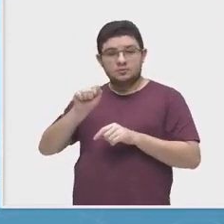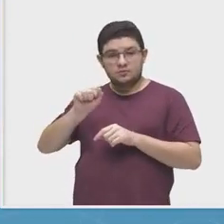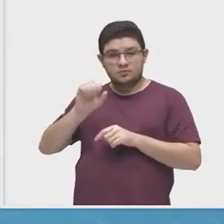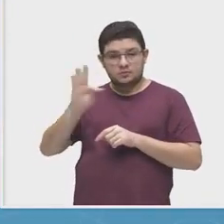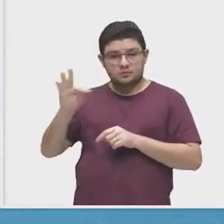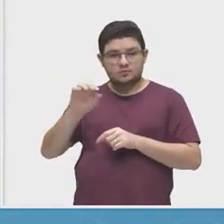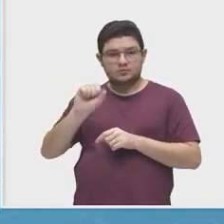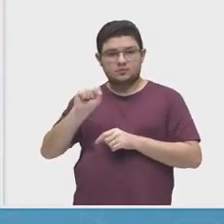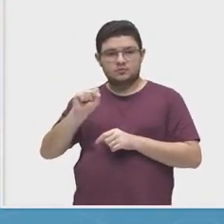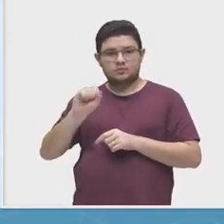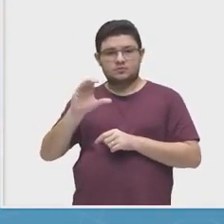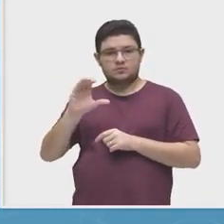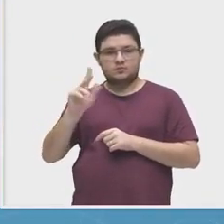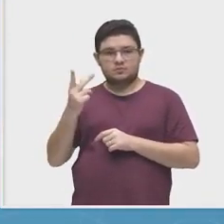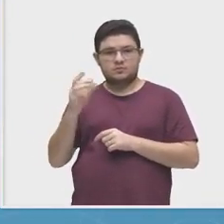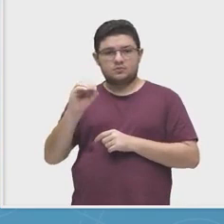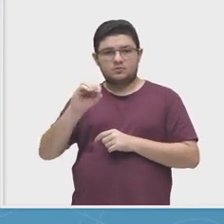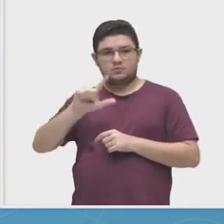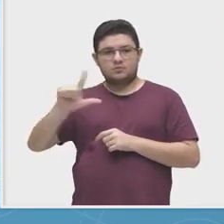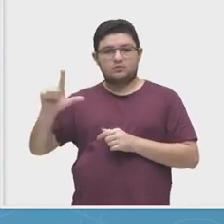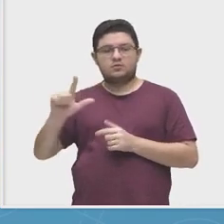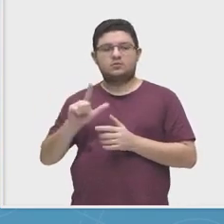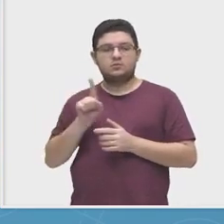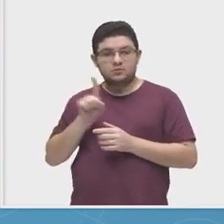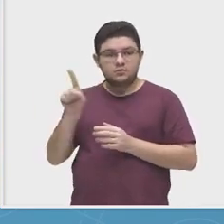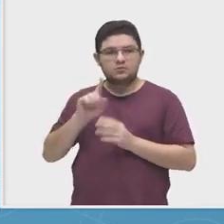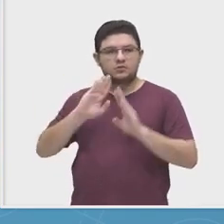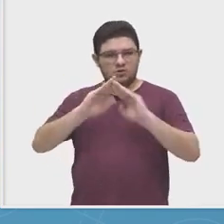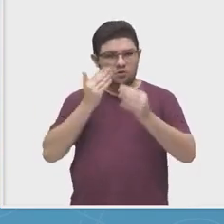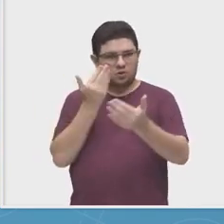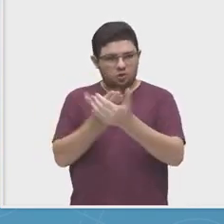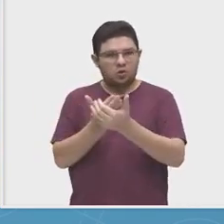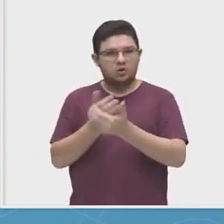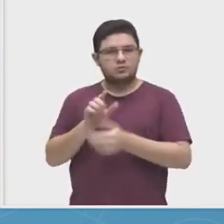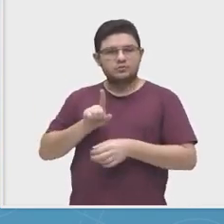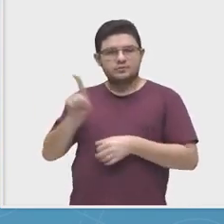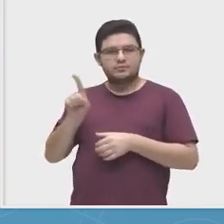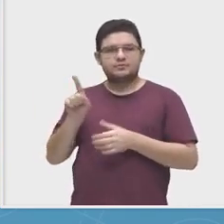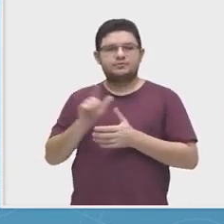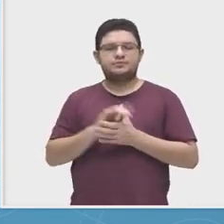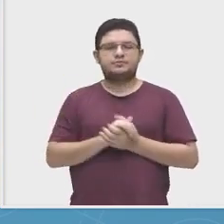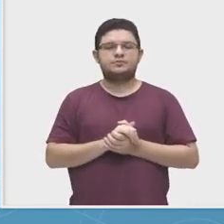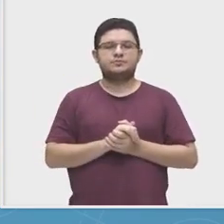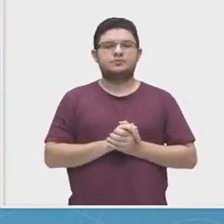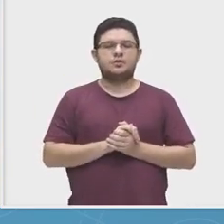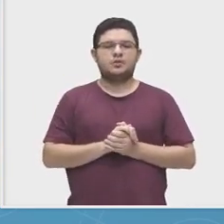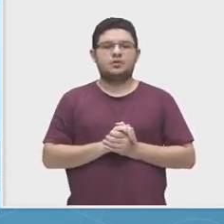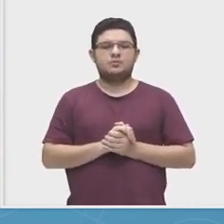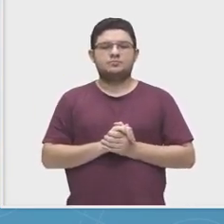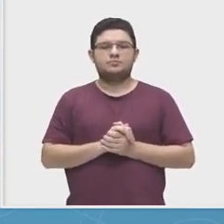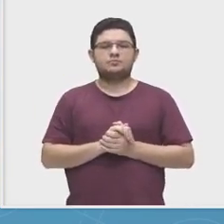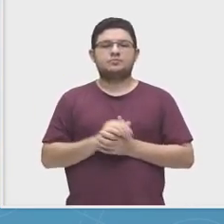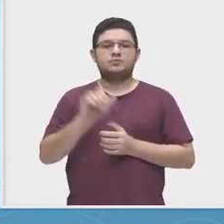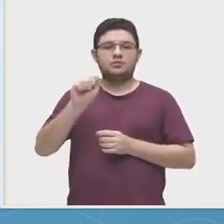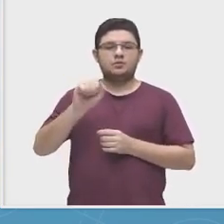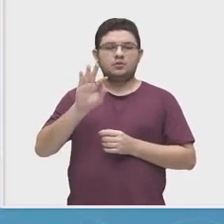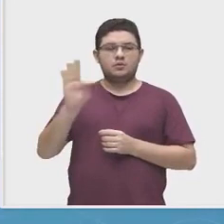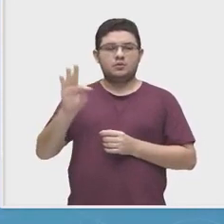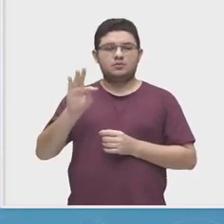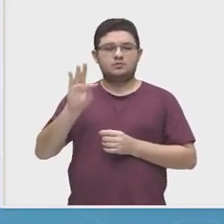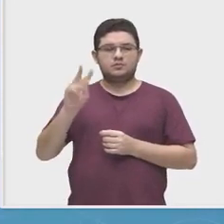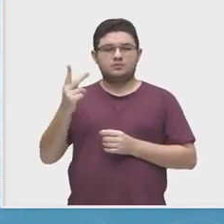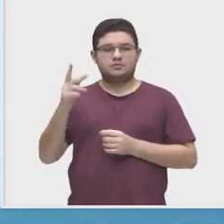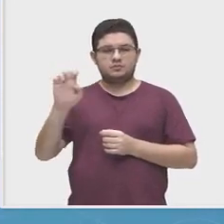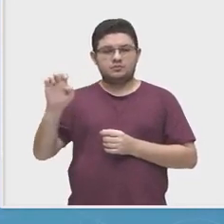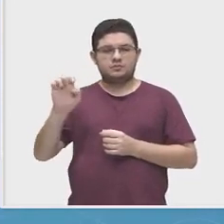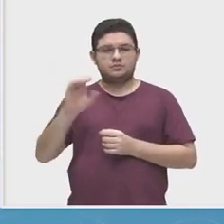school, na escola. Então, repare que é um local bem exato também. Seguindo, at the